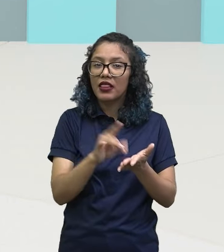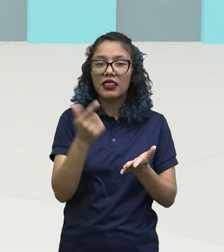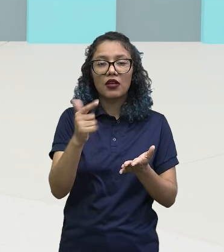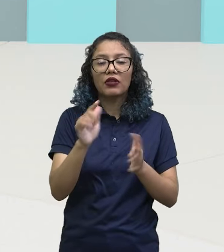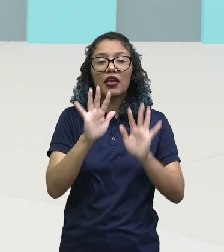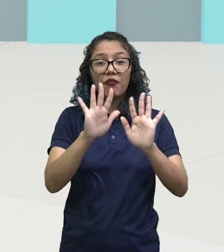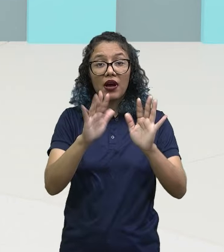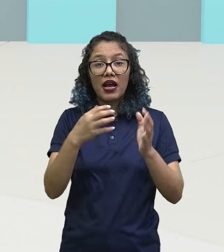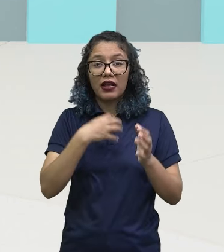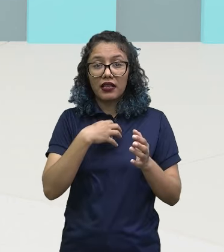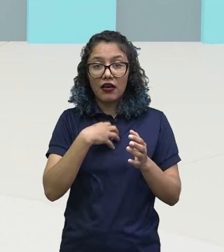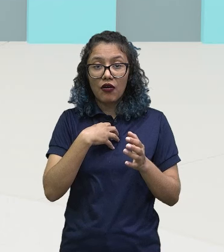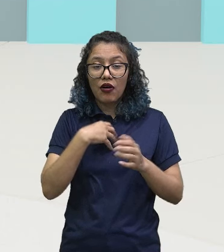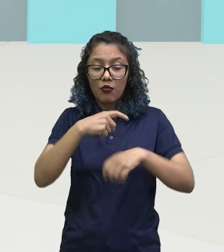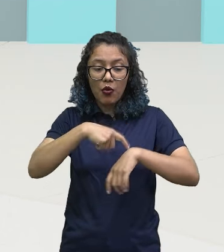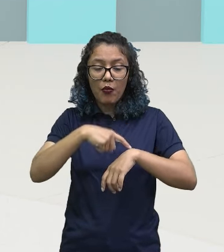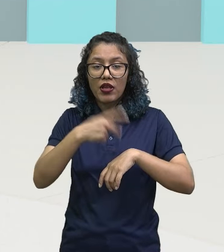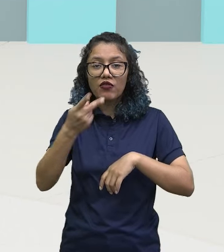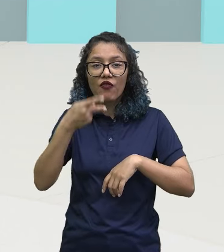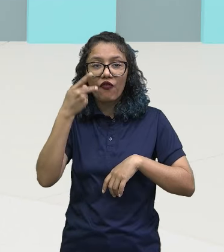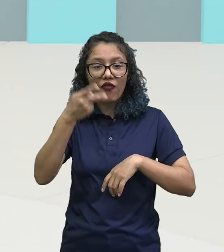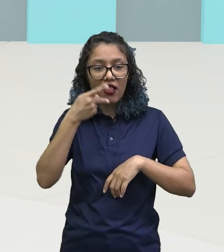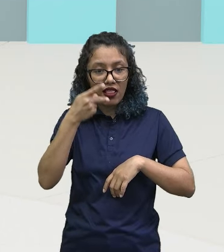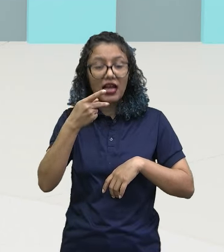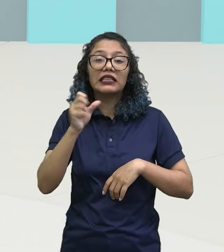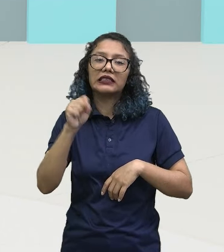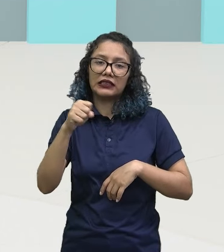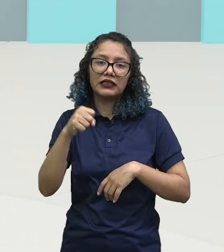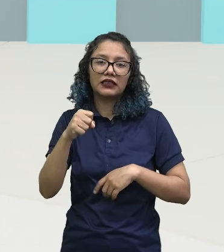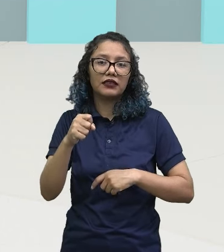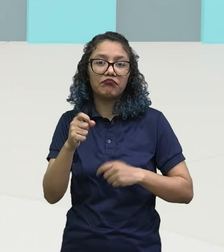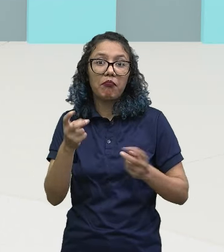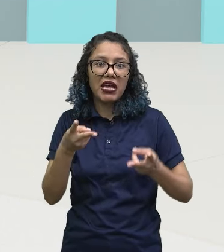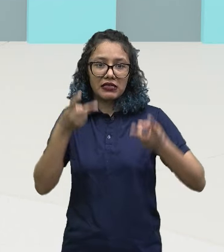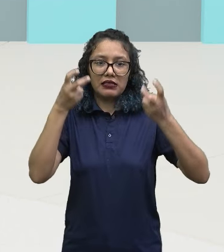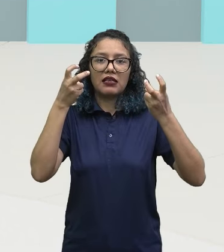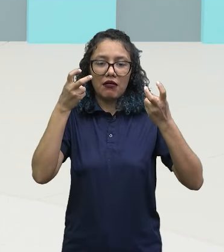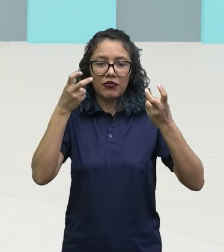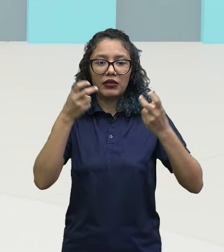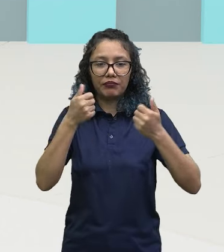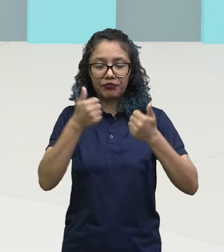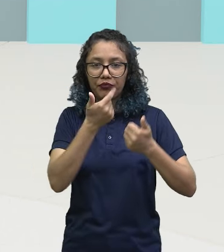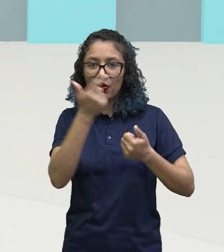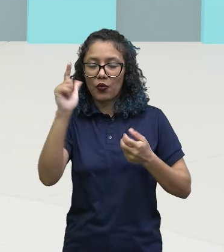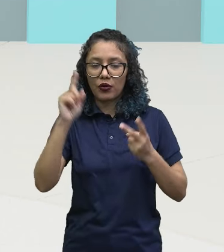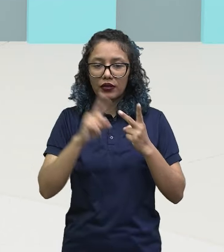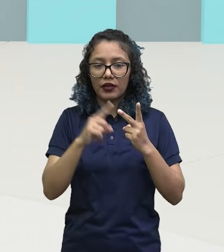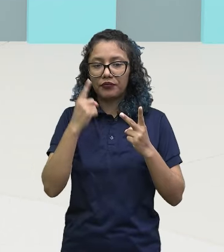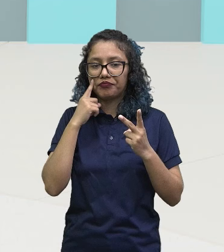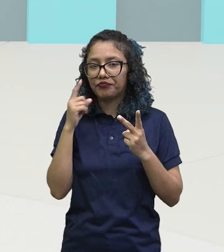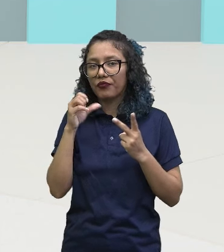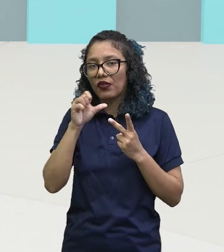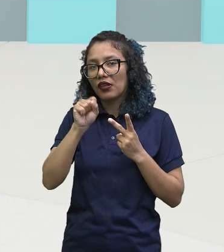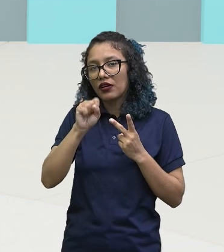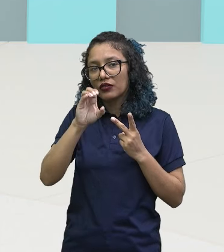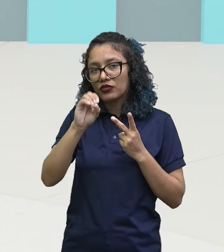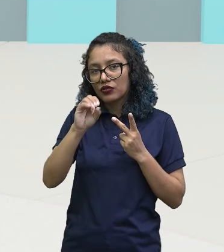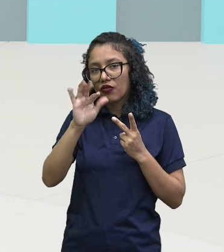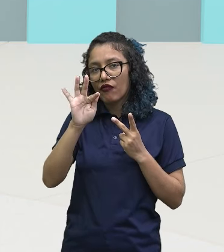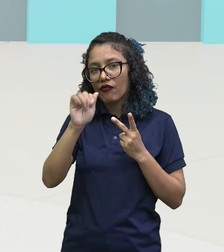ele aparece. Parede, ok? Agora, veja a segunda palavra. Sofá.